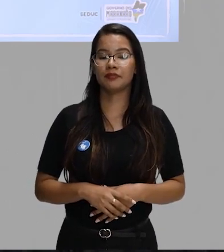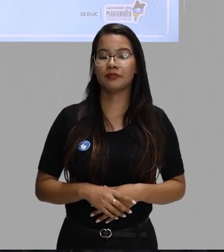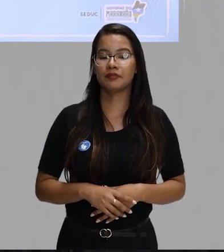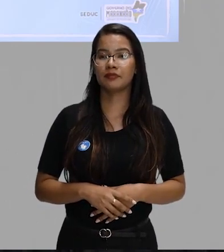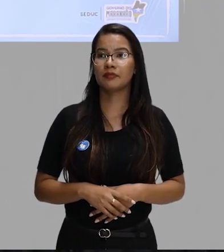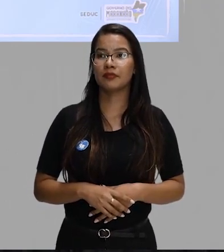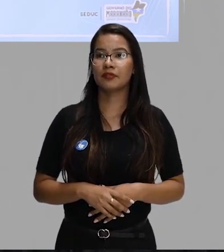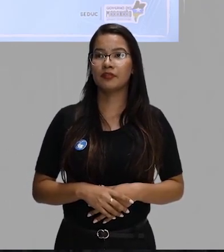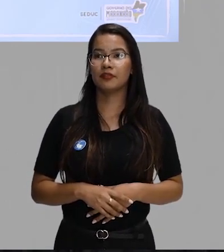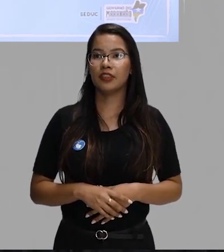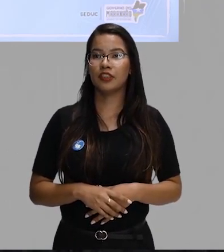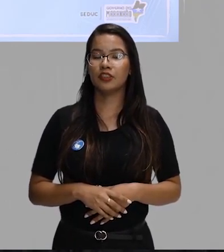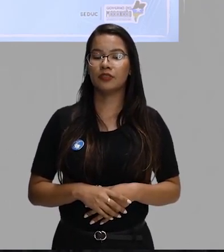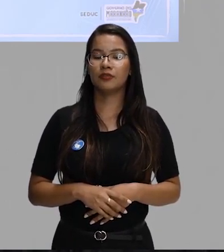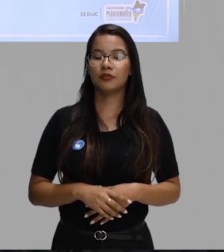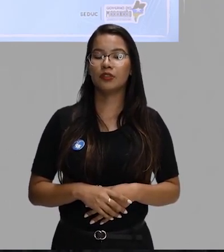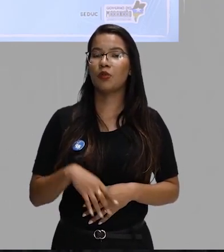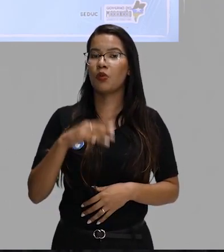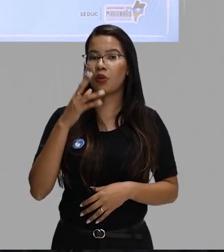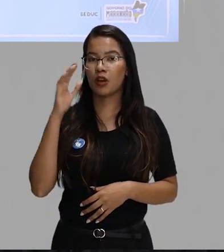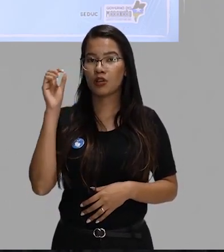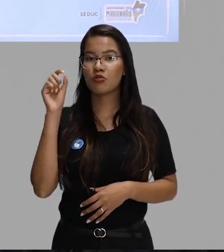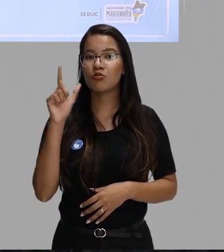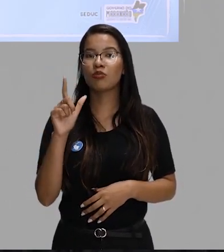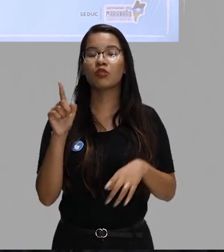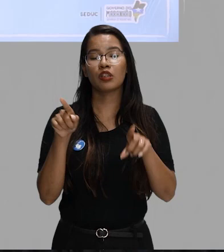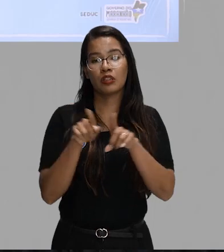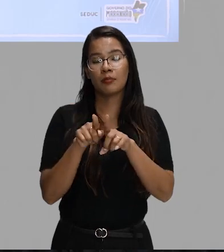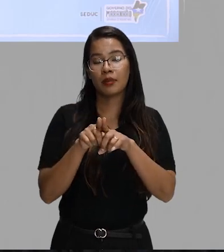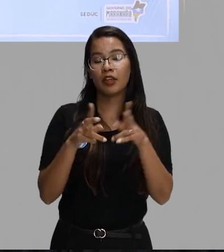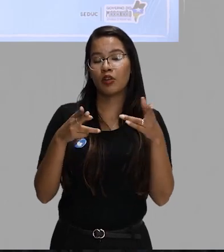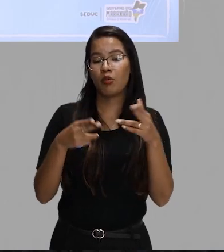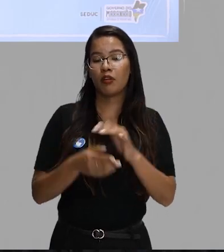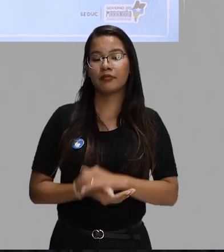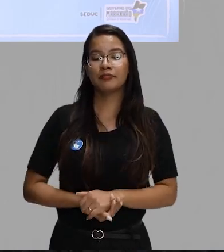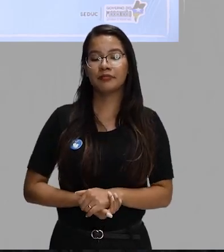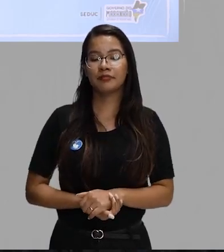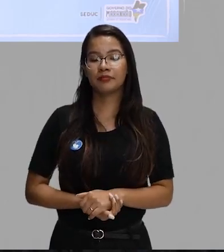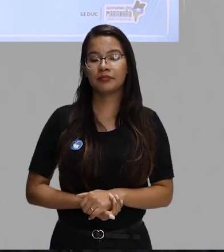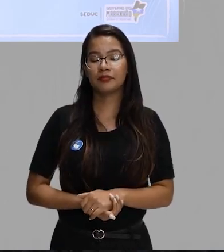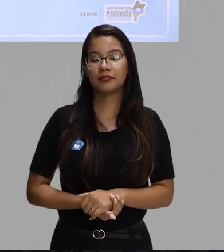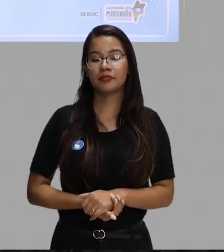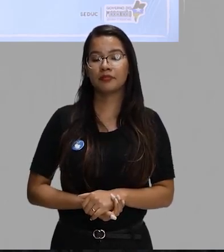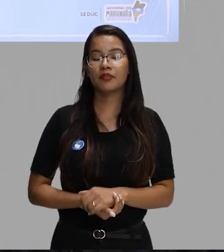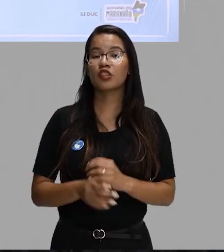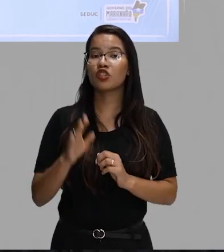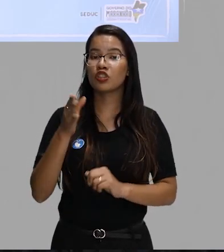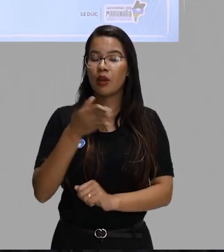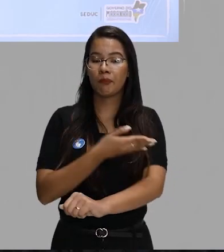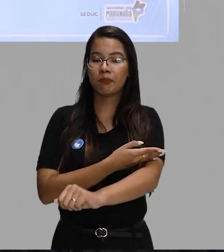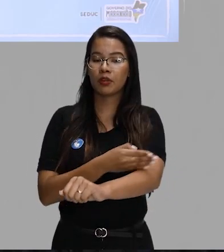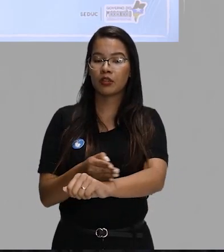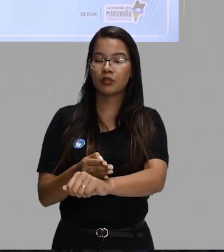vermelho. Certo? Para o azul a mesma coisa e para todas as cores a mesma coisa. Para o branco